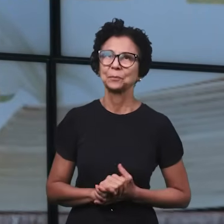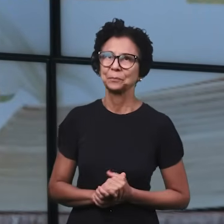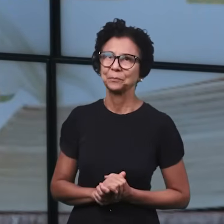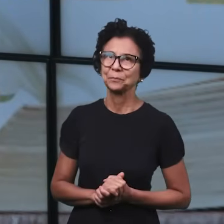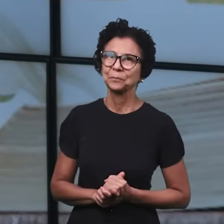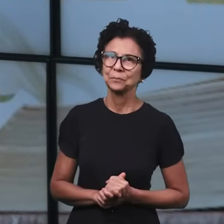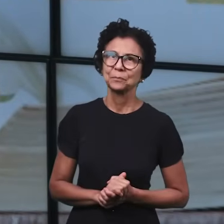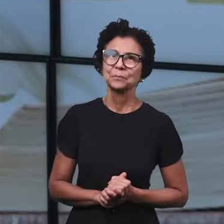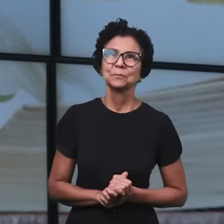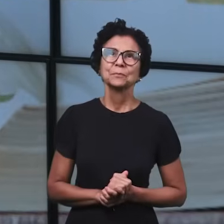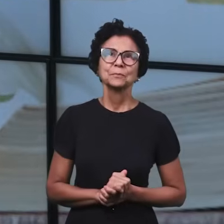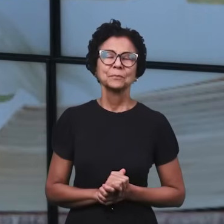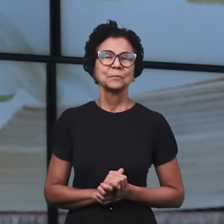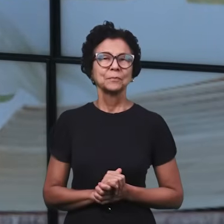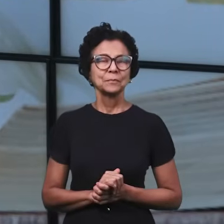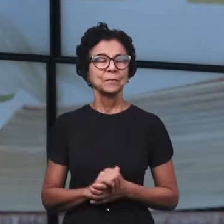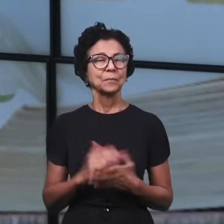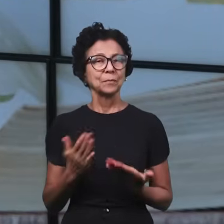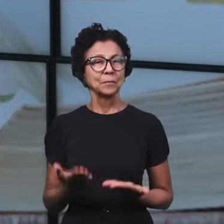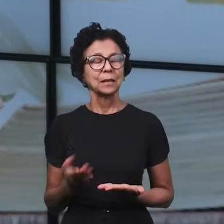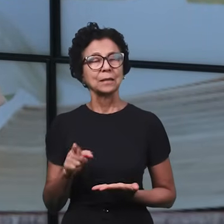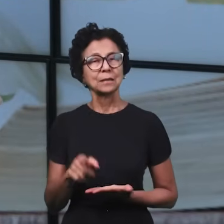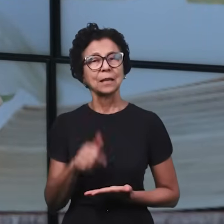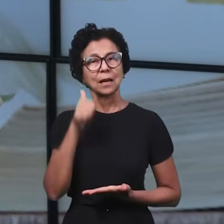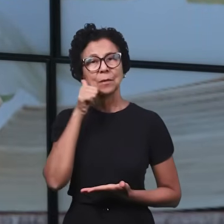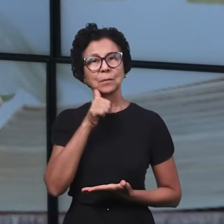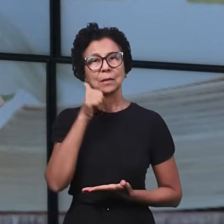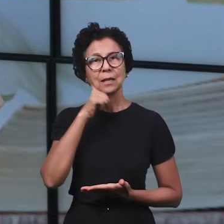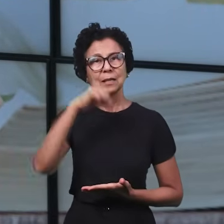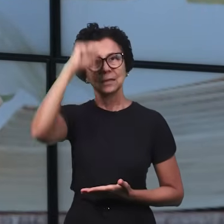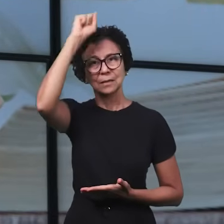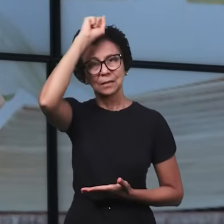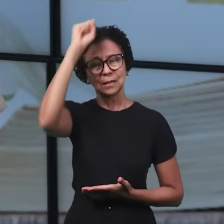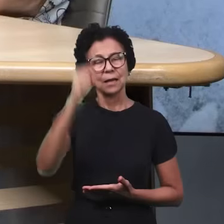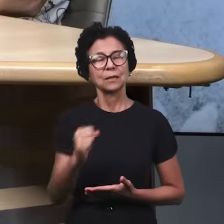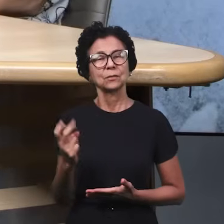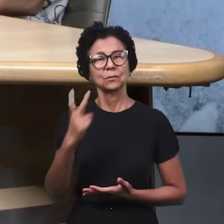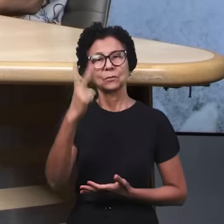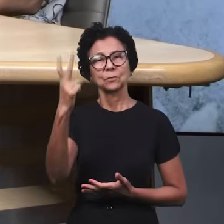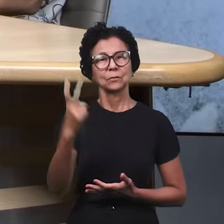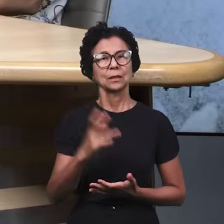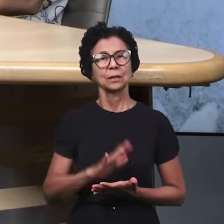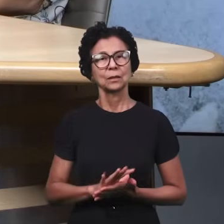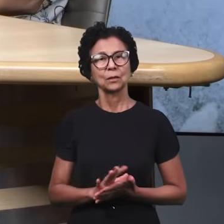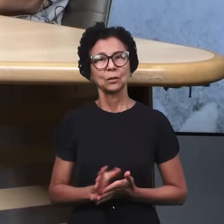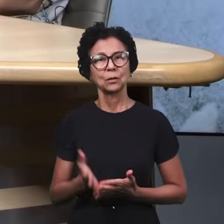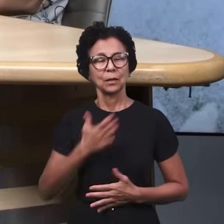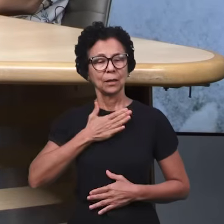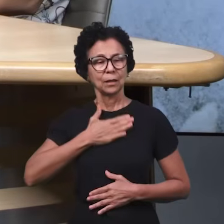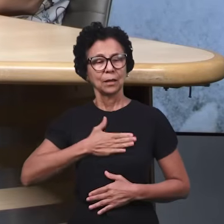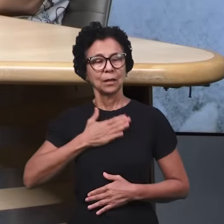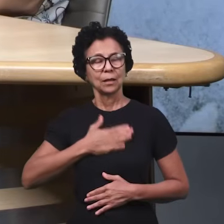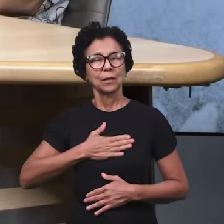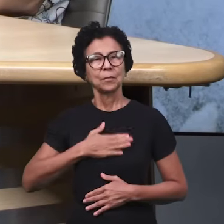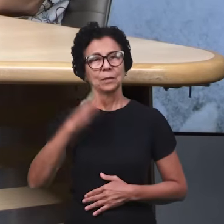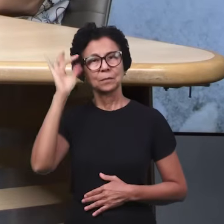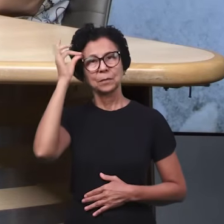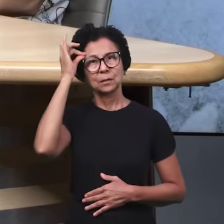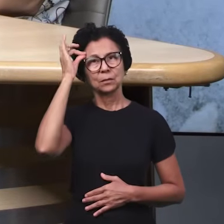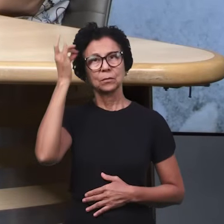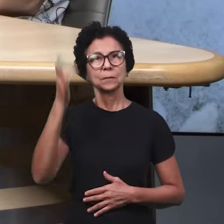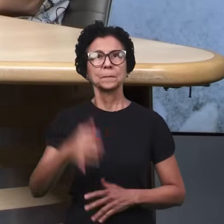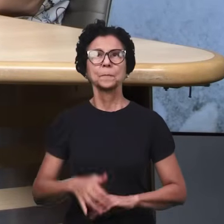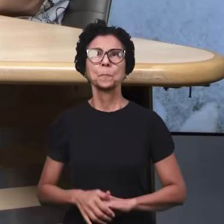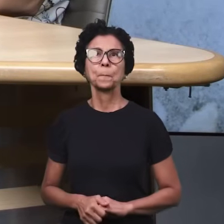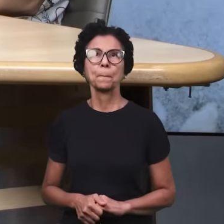o valor. O valor estava no espírito manso e quieto. E aí, muito interessante isso que a Andréa colocou, né?